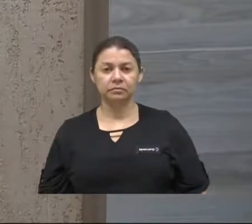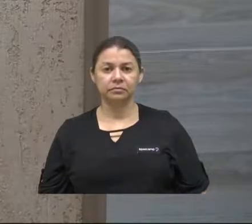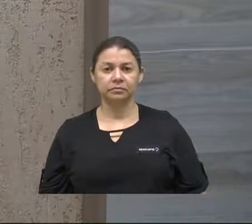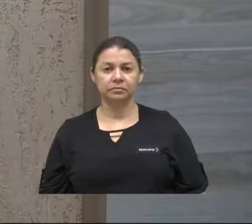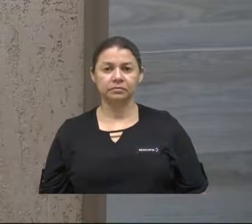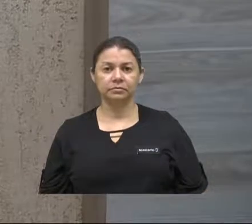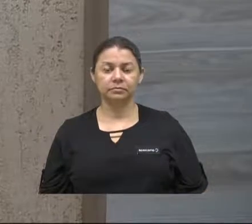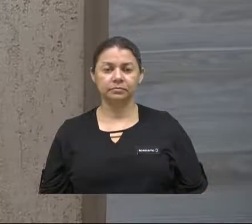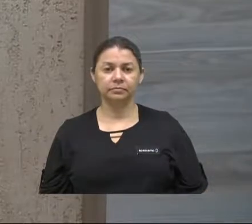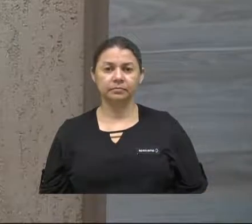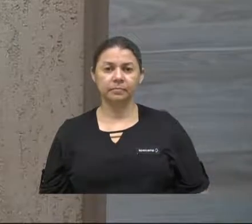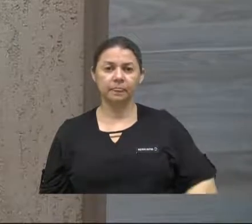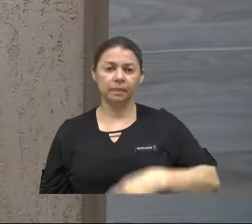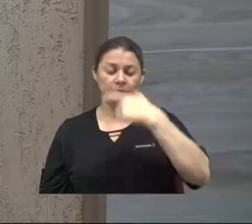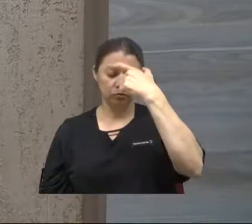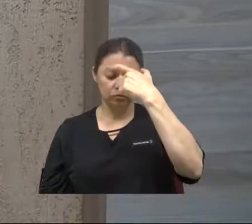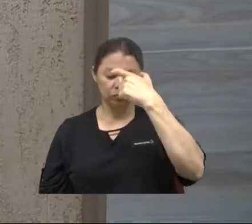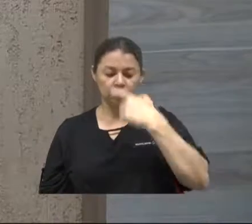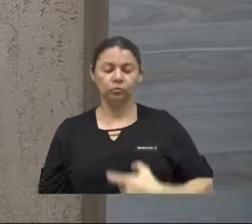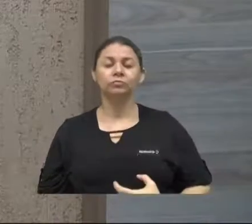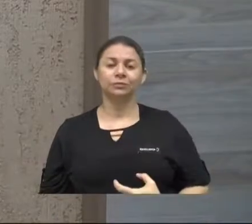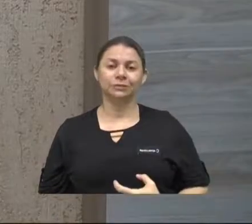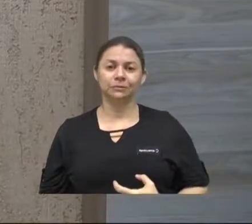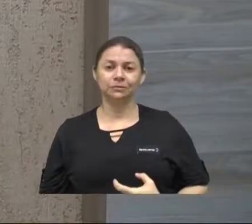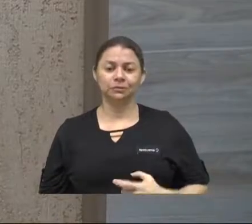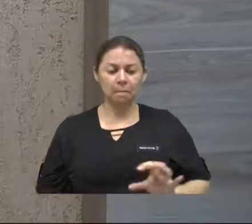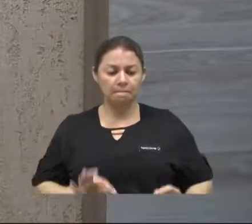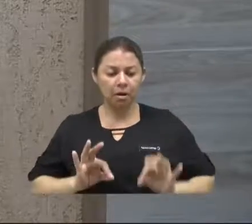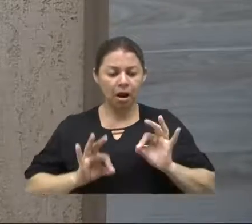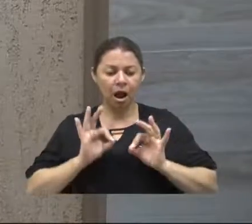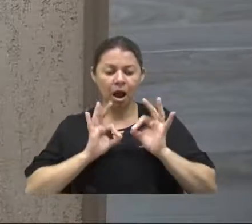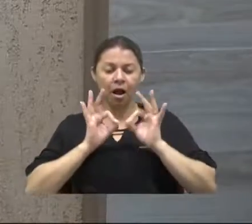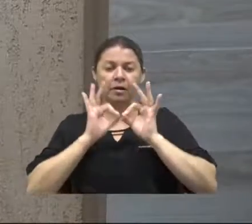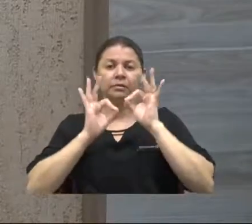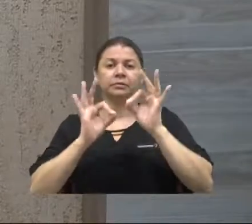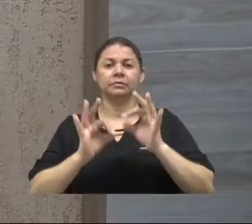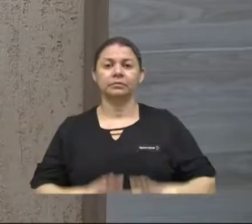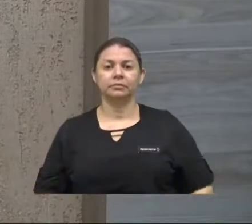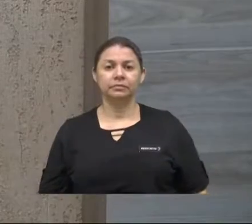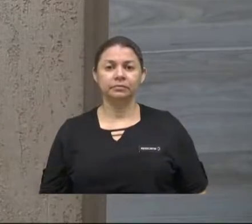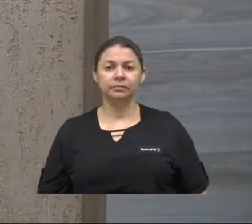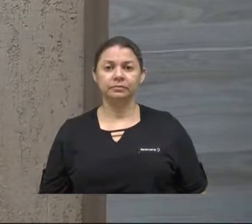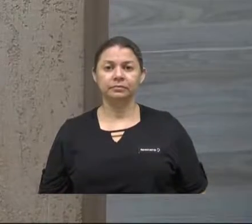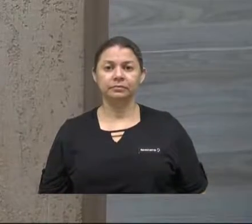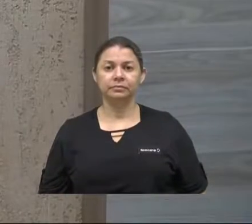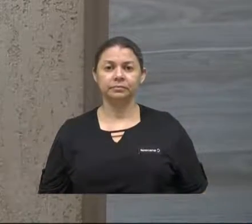Sou feito ou sou feita de retalhos. Sou feita de... Isso é